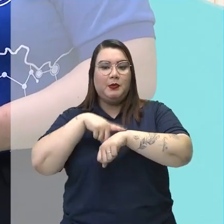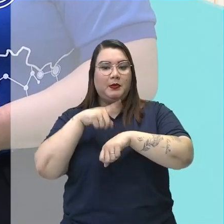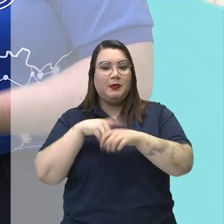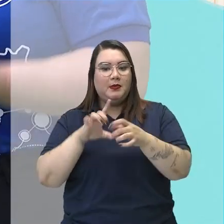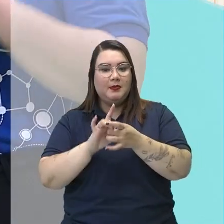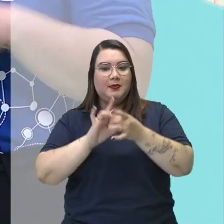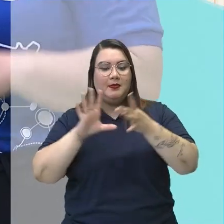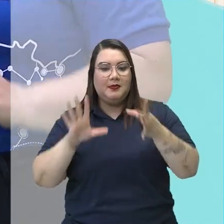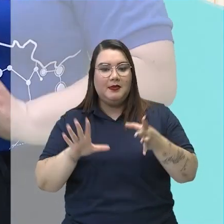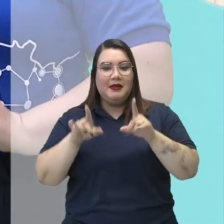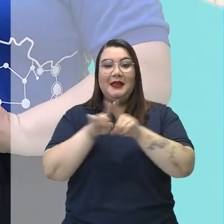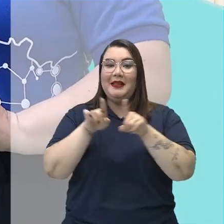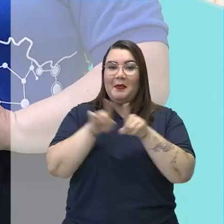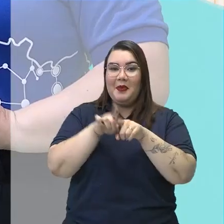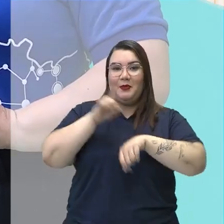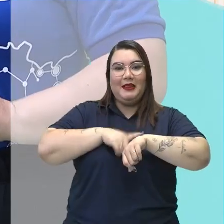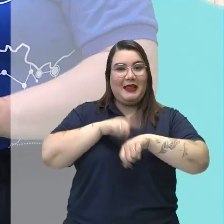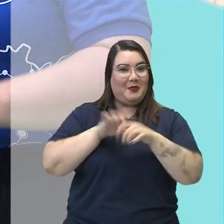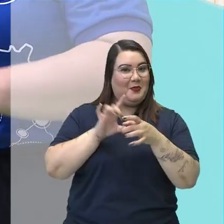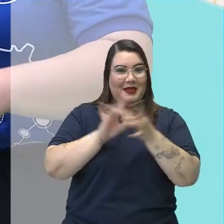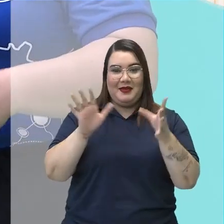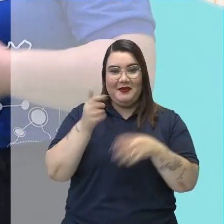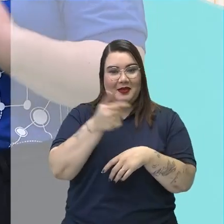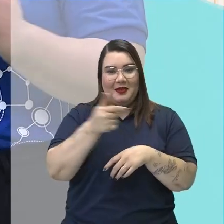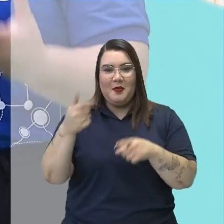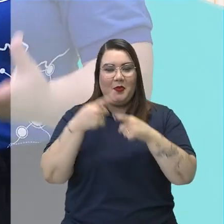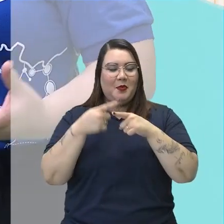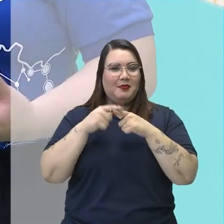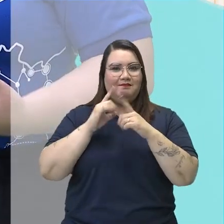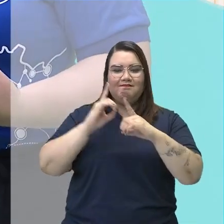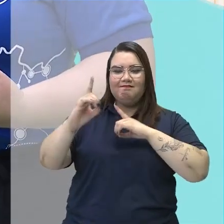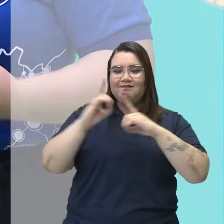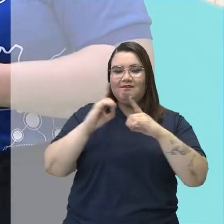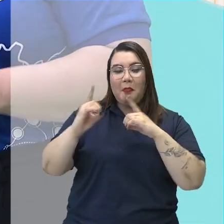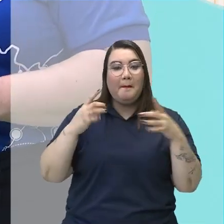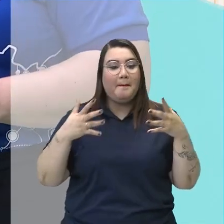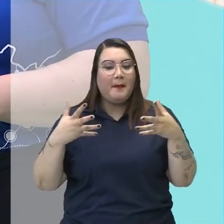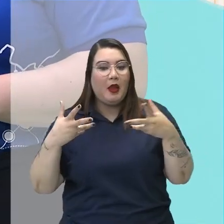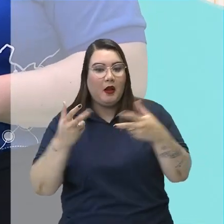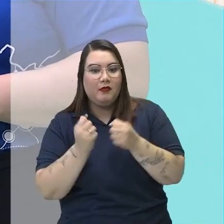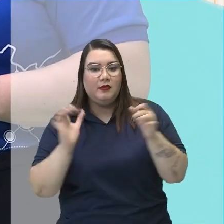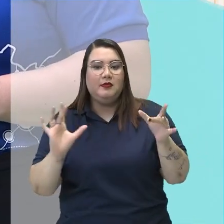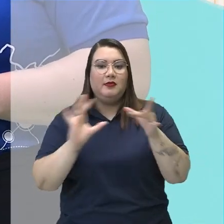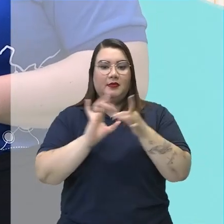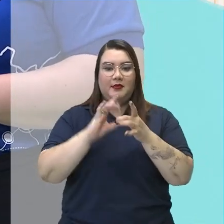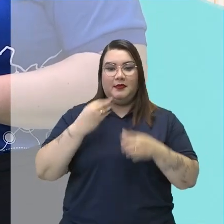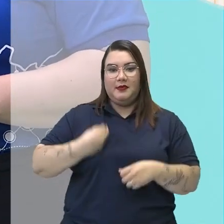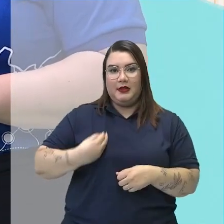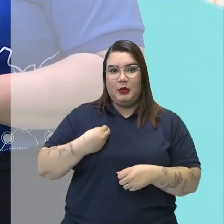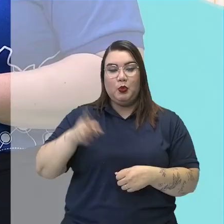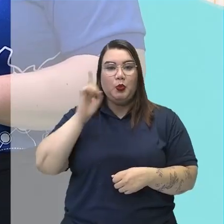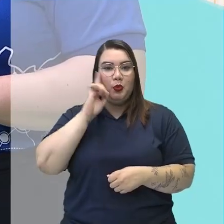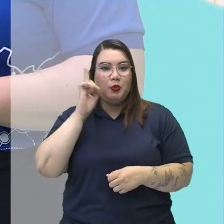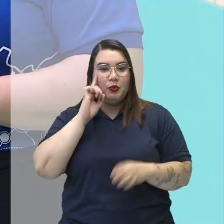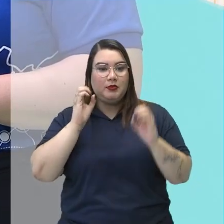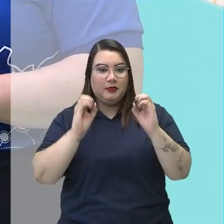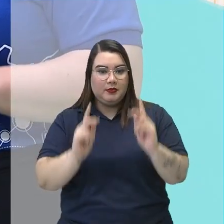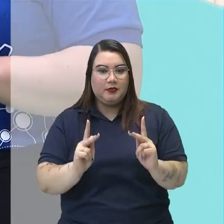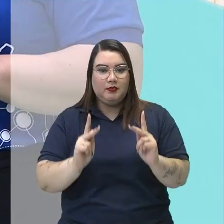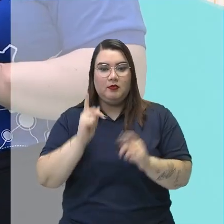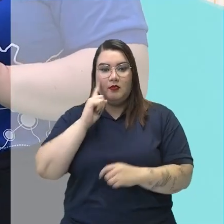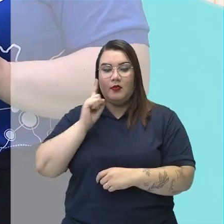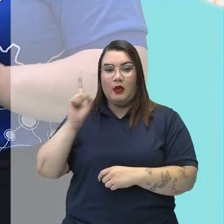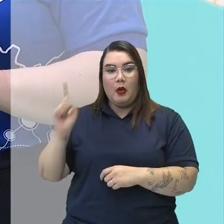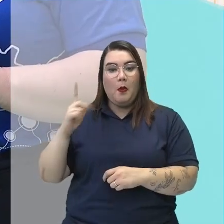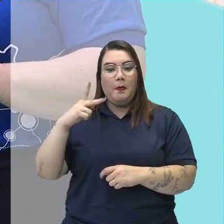livre e no tempo que eu não estou livre também, até porque o diálogo faz parte aí do nosso dia a dia, tá? Então, o lazer passivo,